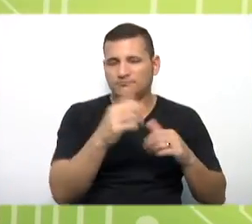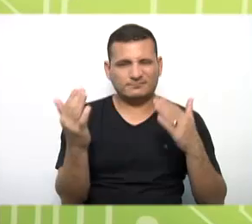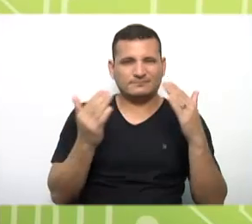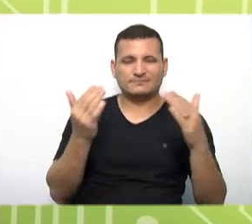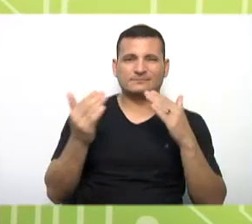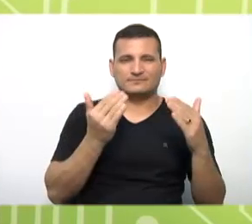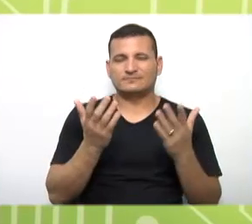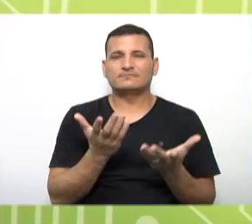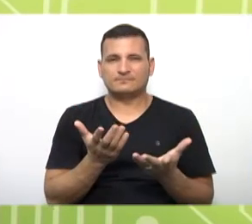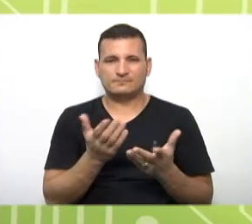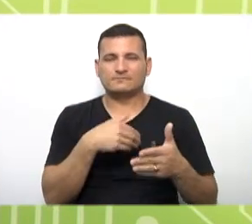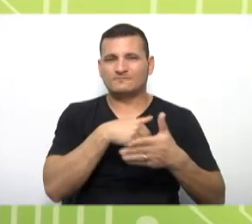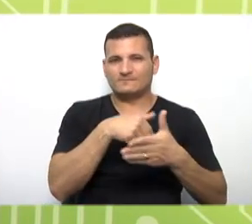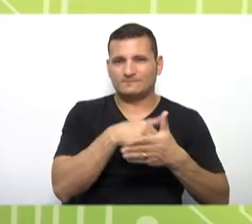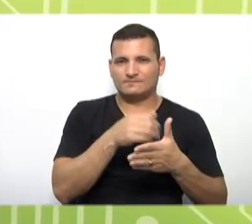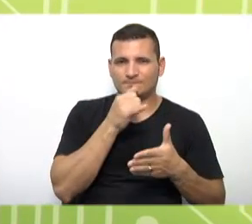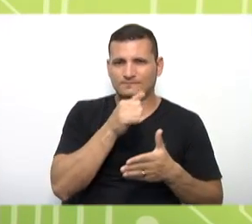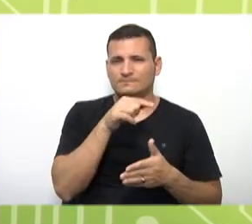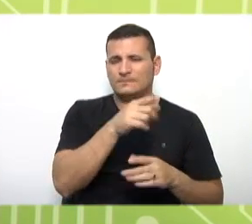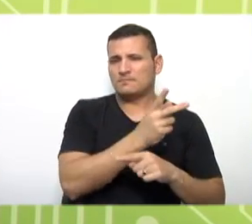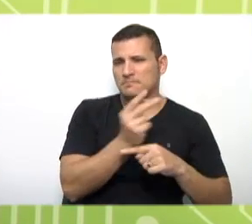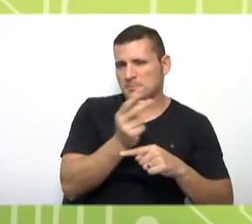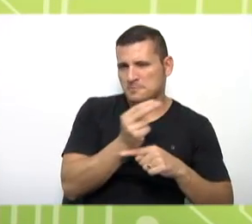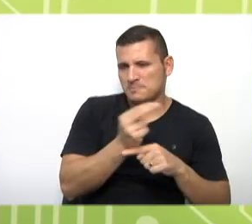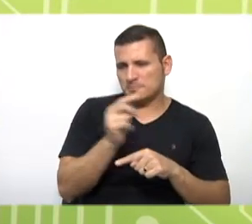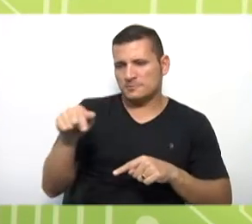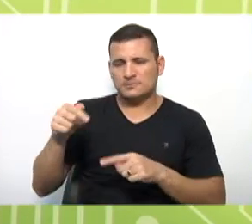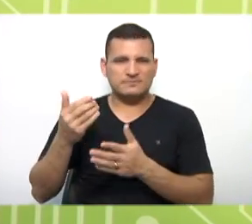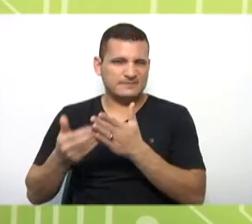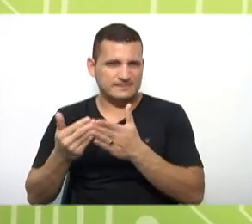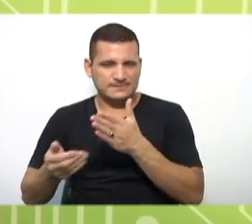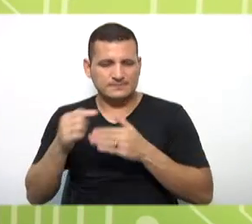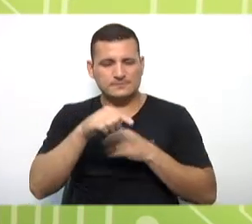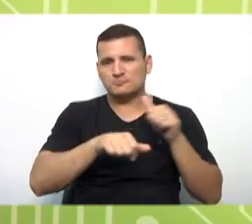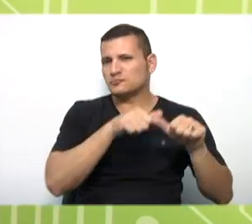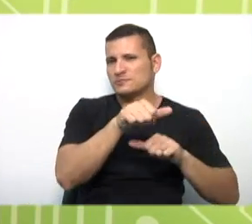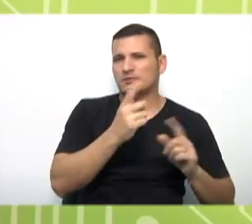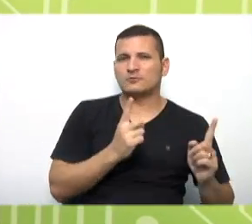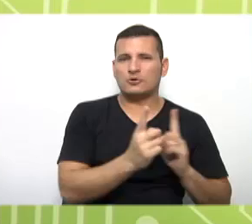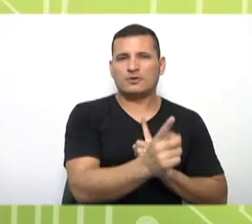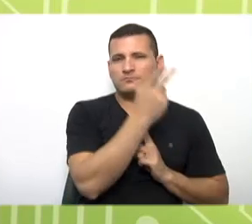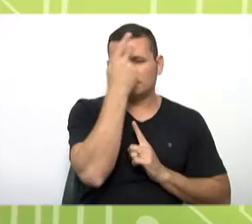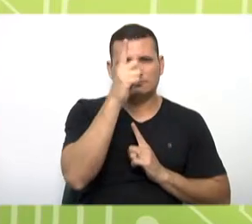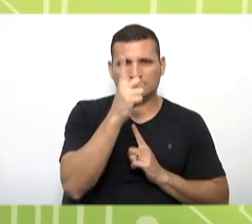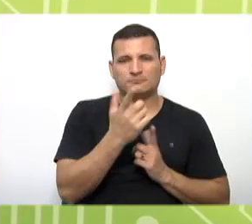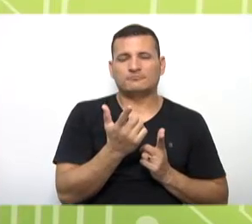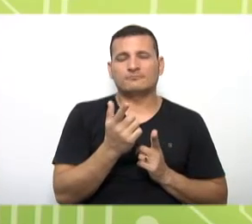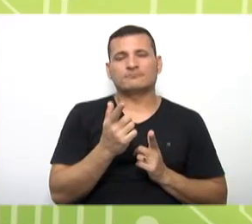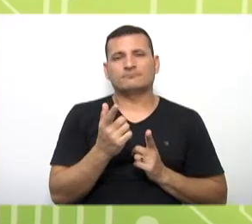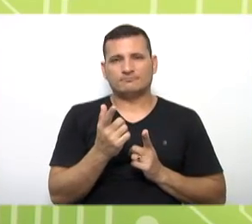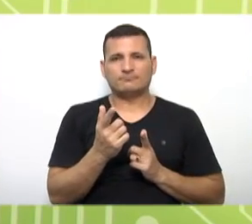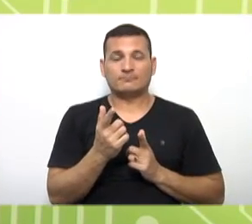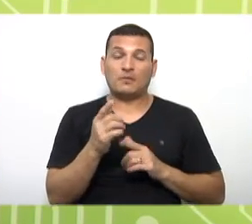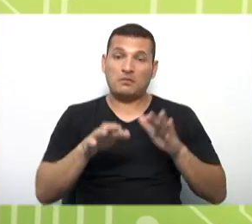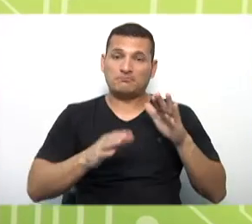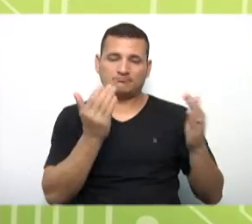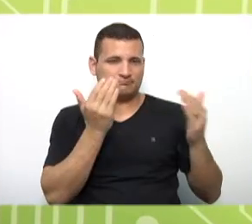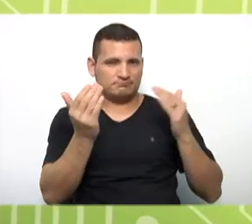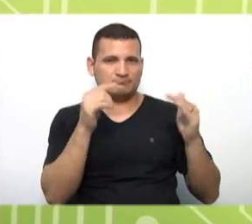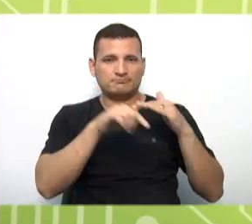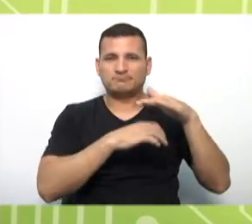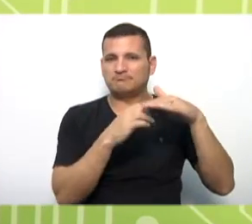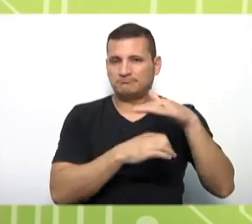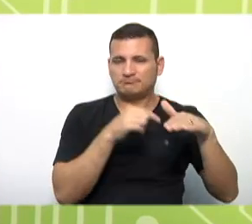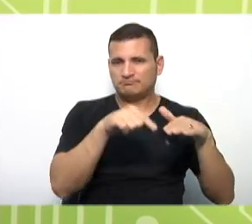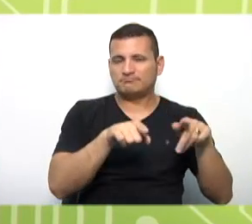é necessário mexer mesmo para que nós possamos alcançar o maior potencial da nossa equipe.